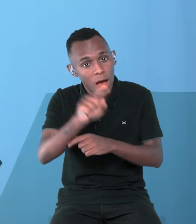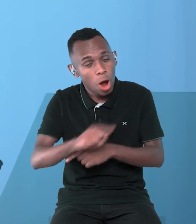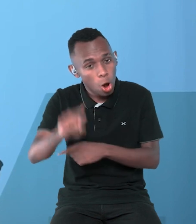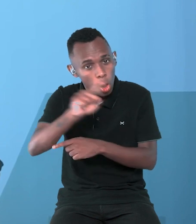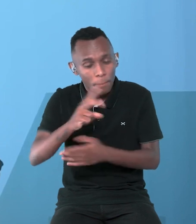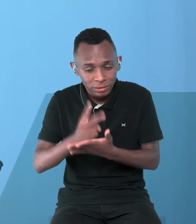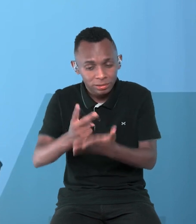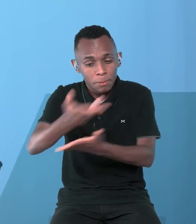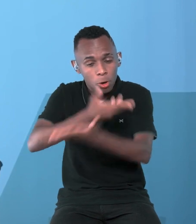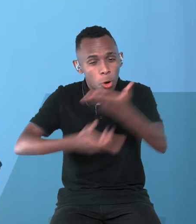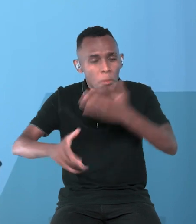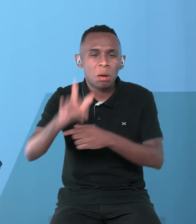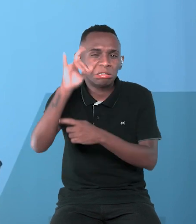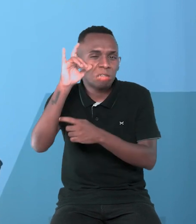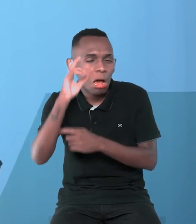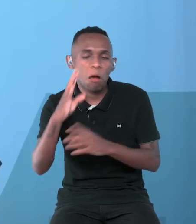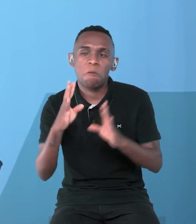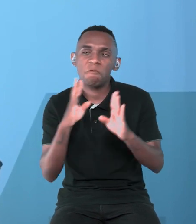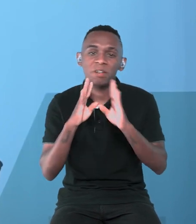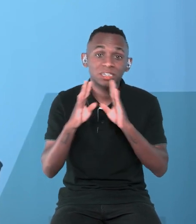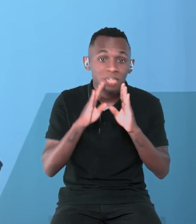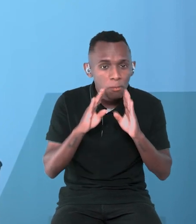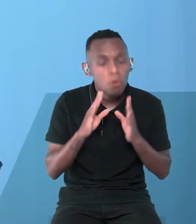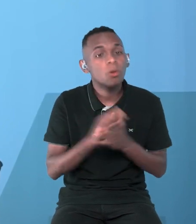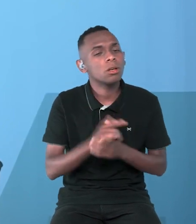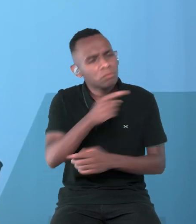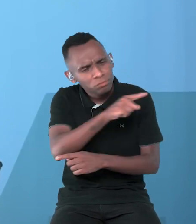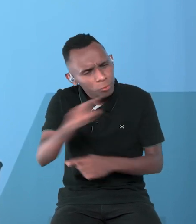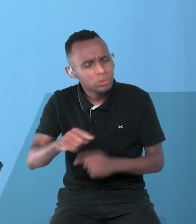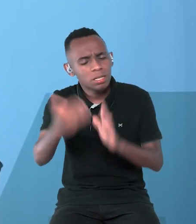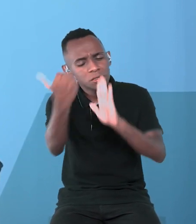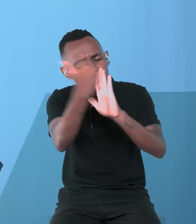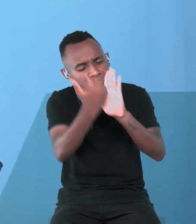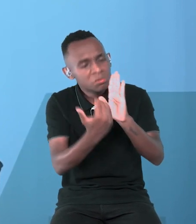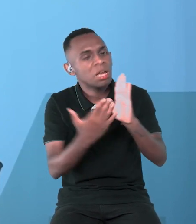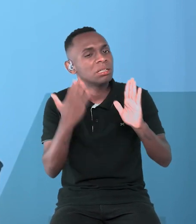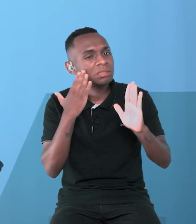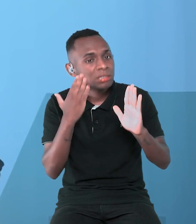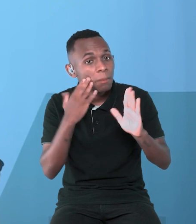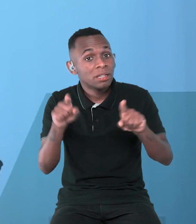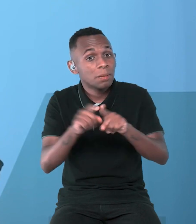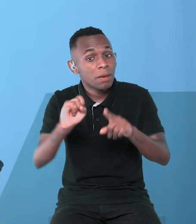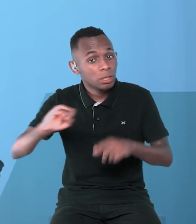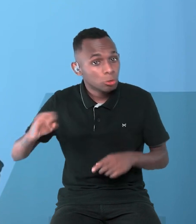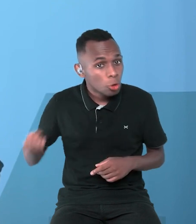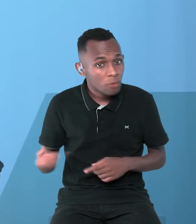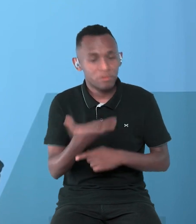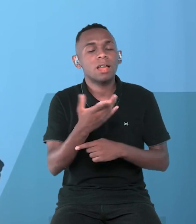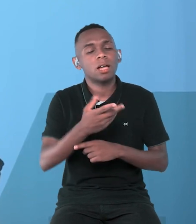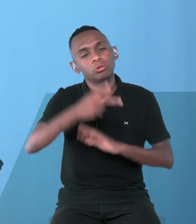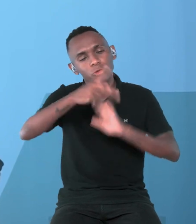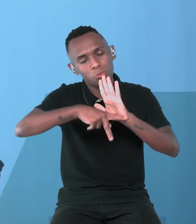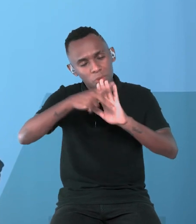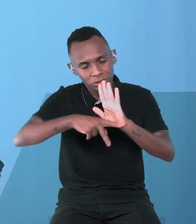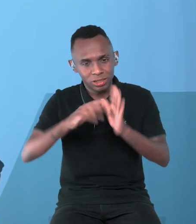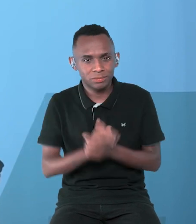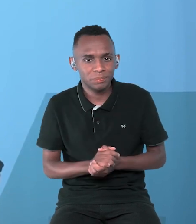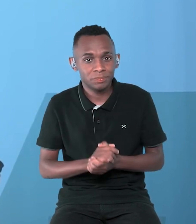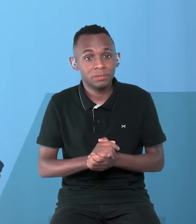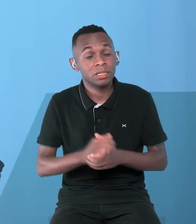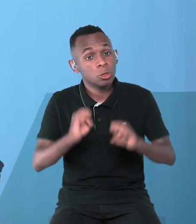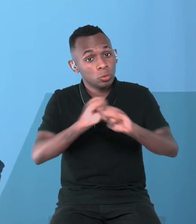Papo, no Instagram, no Facebook, você fica sabendo da nossa programação e das novidades aqui do projeto. Temos